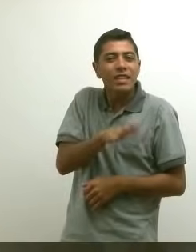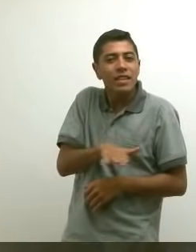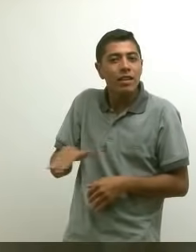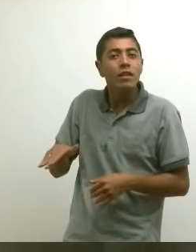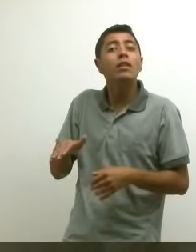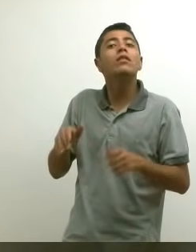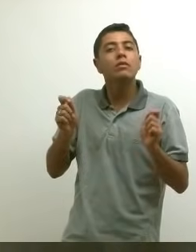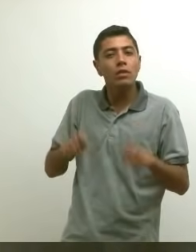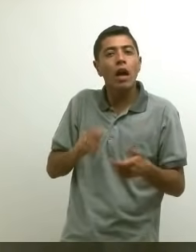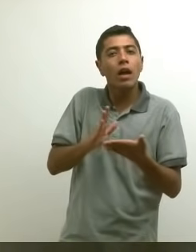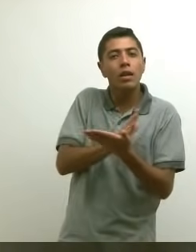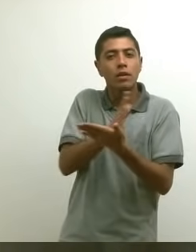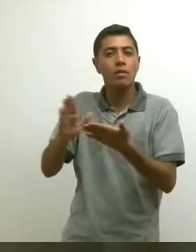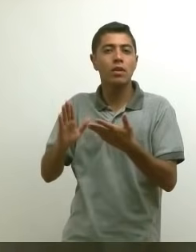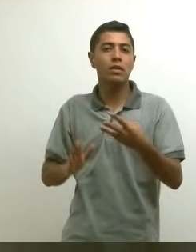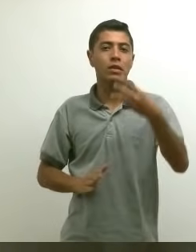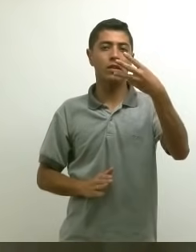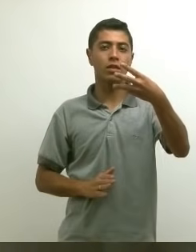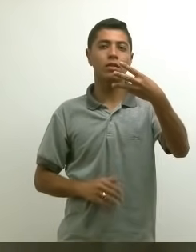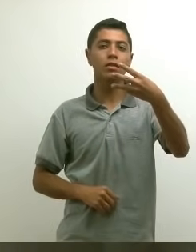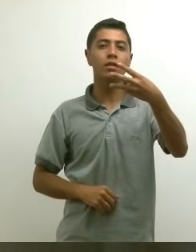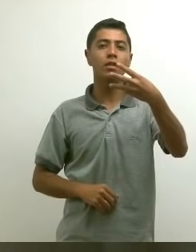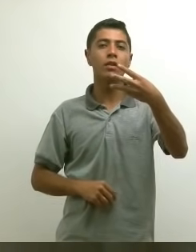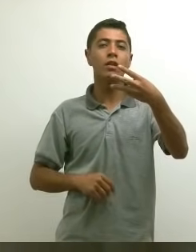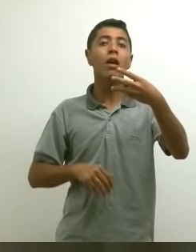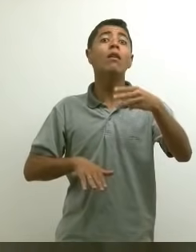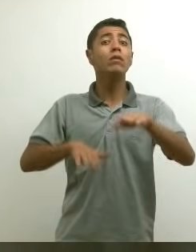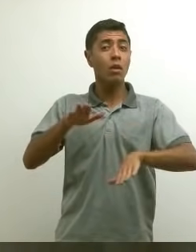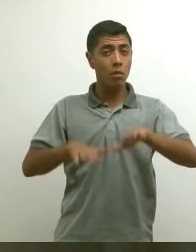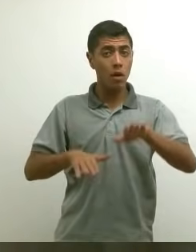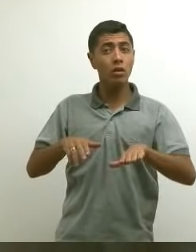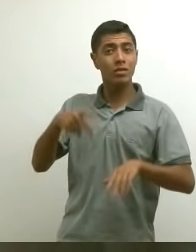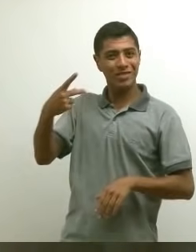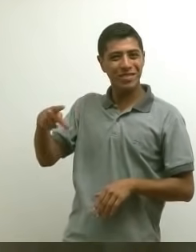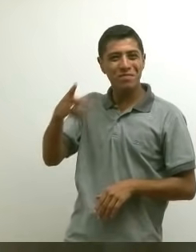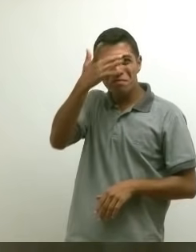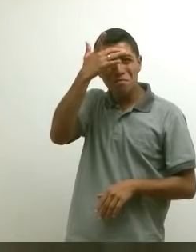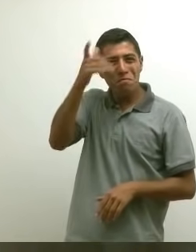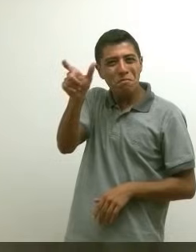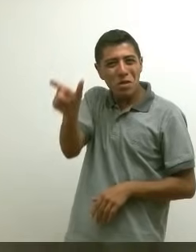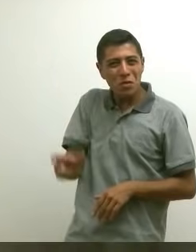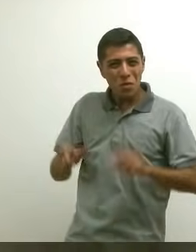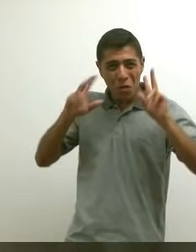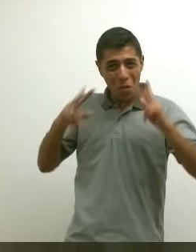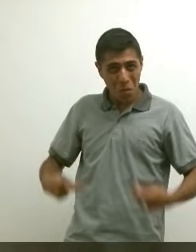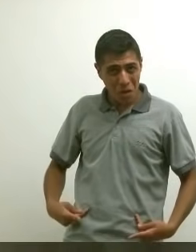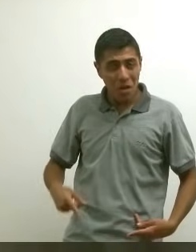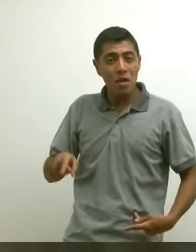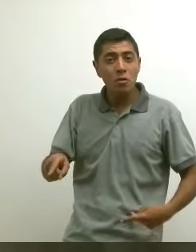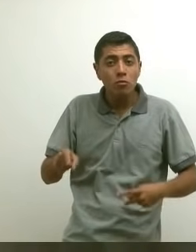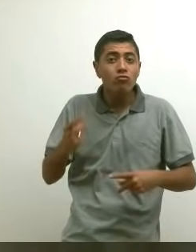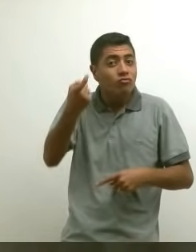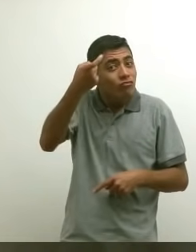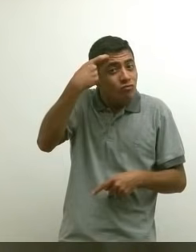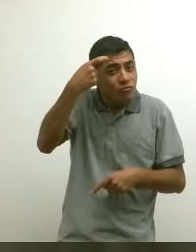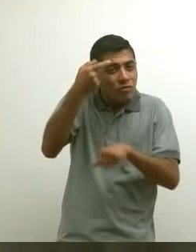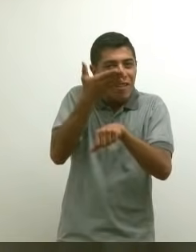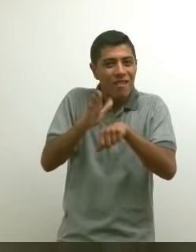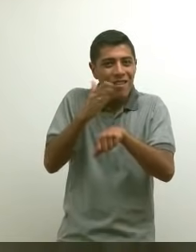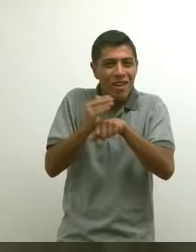global do ser humano que em termos psíquicos tem uma área mais primitiva que a área da vontade